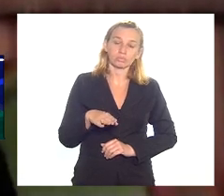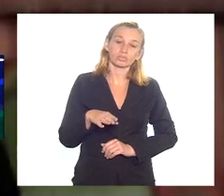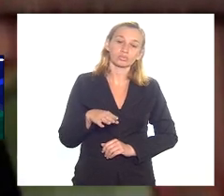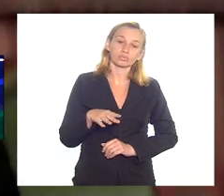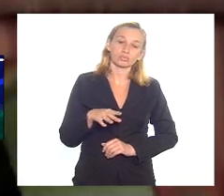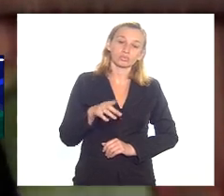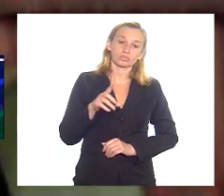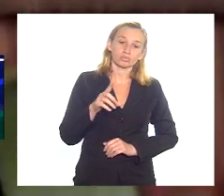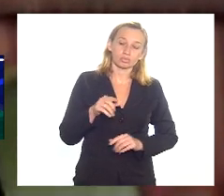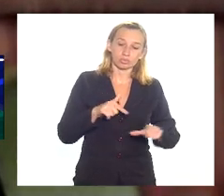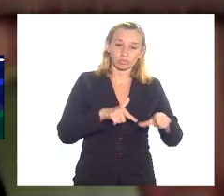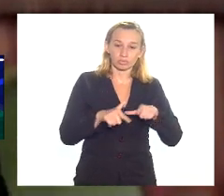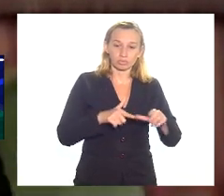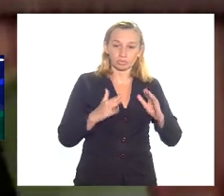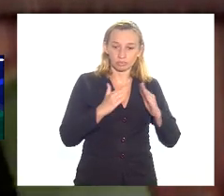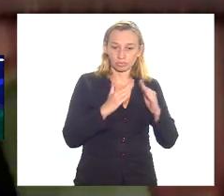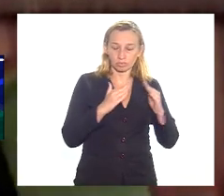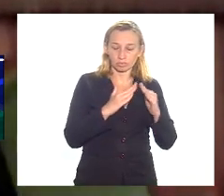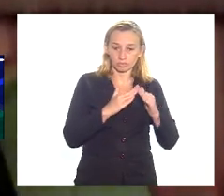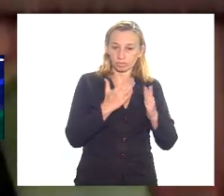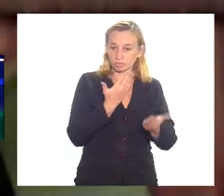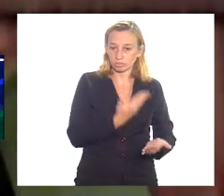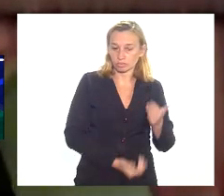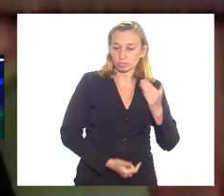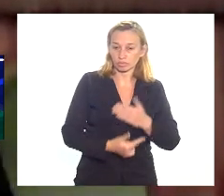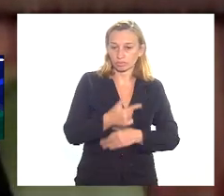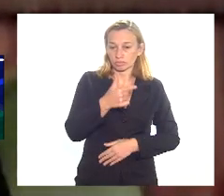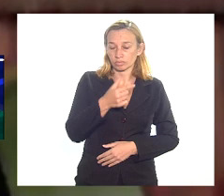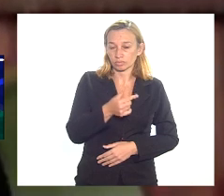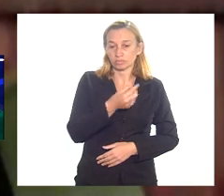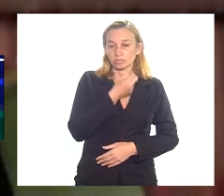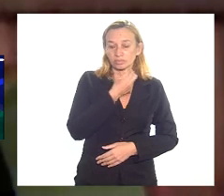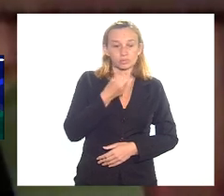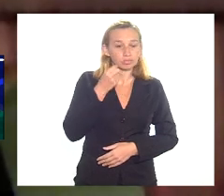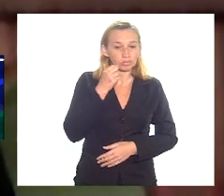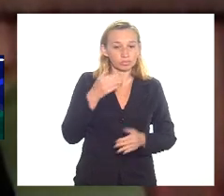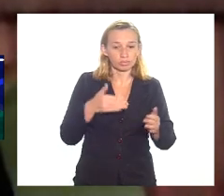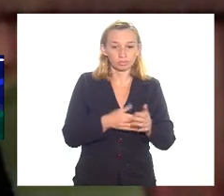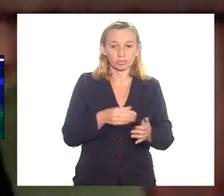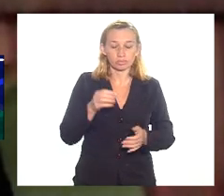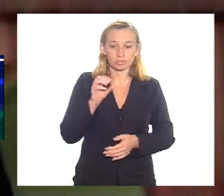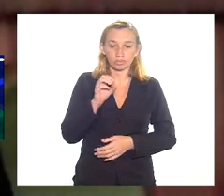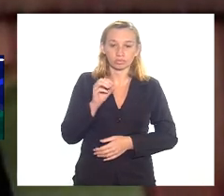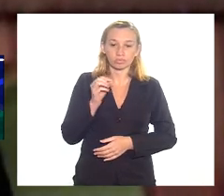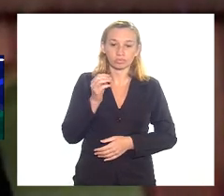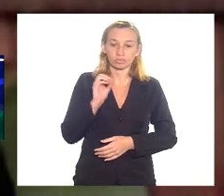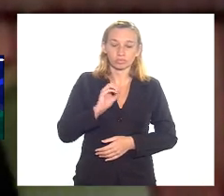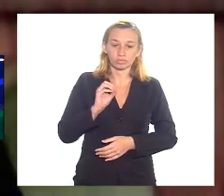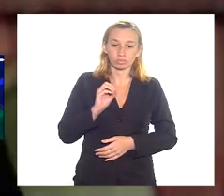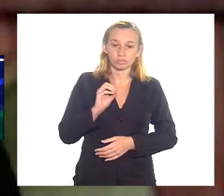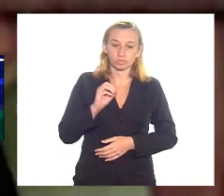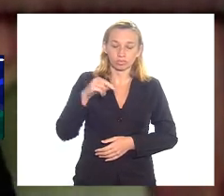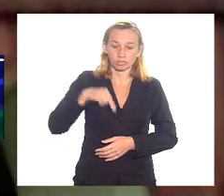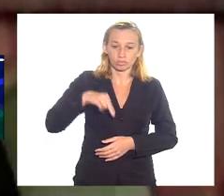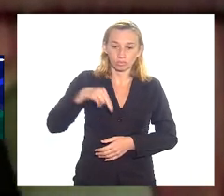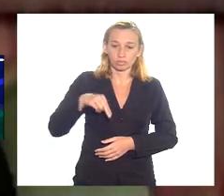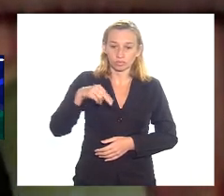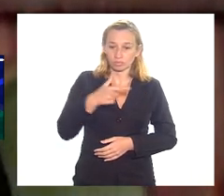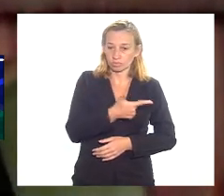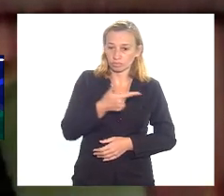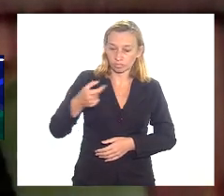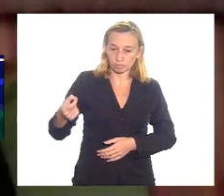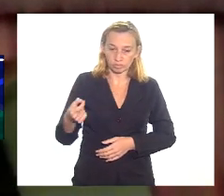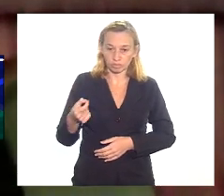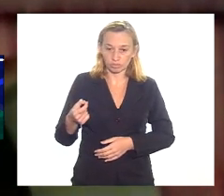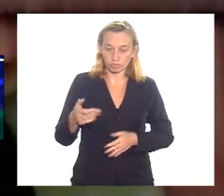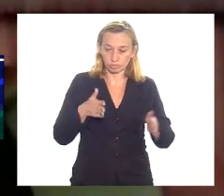doméstico, foram perdidos entre setembro e novembro de 2020. Esse período, ainda não